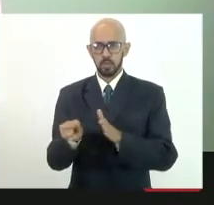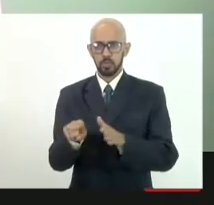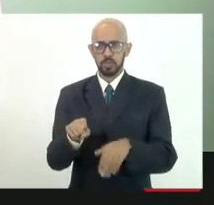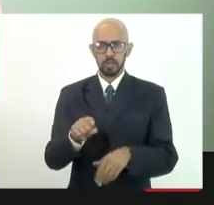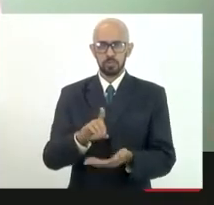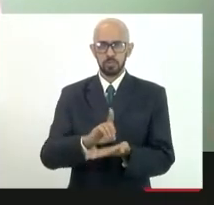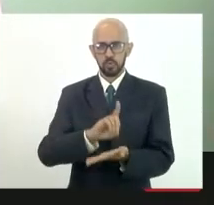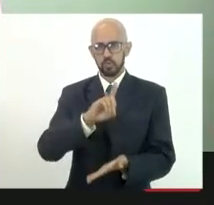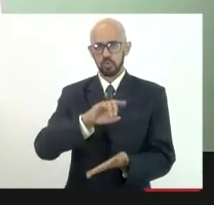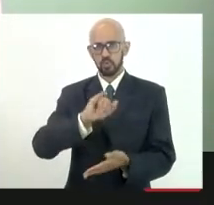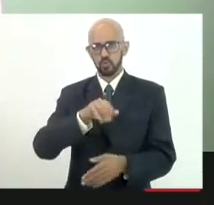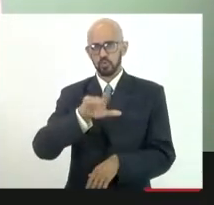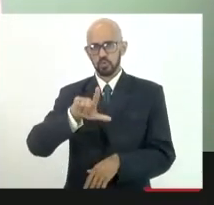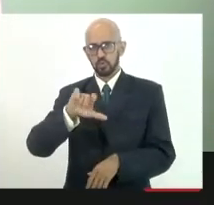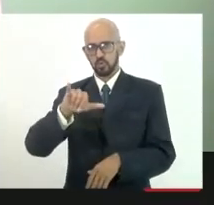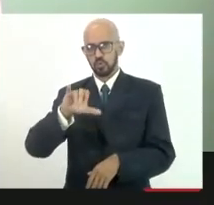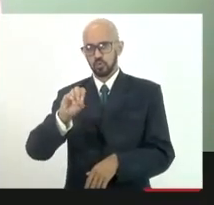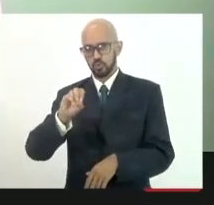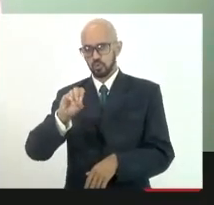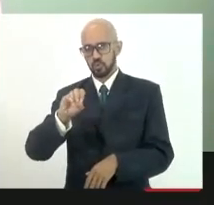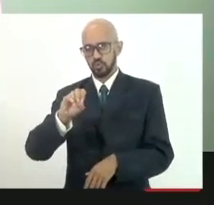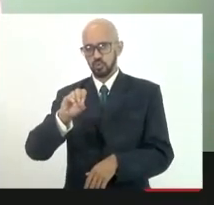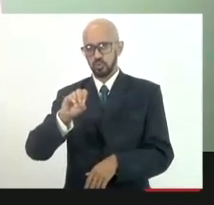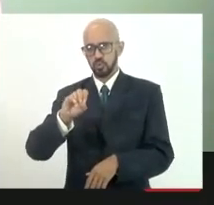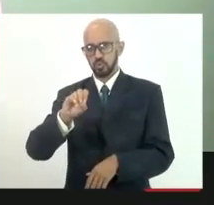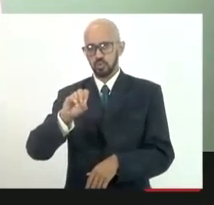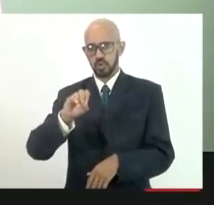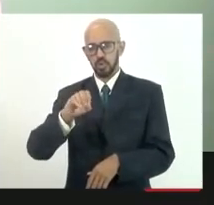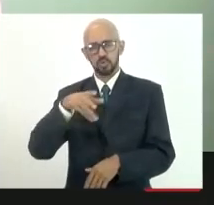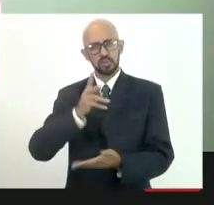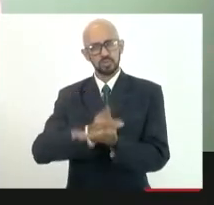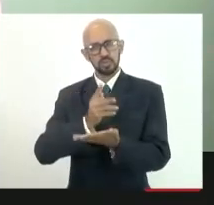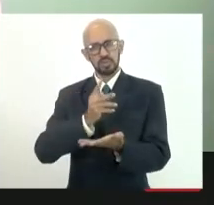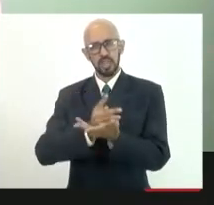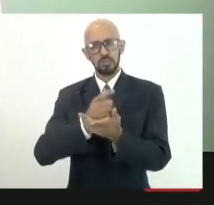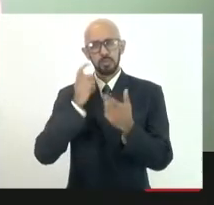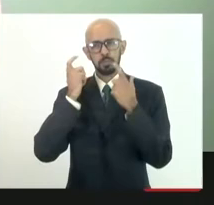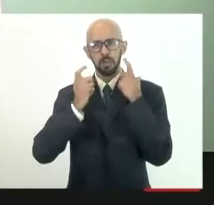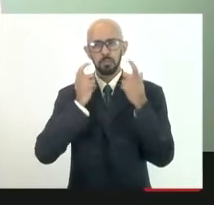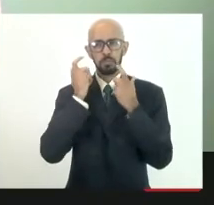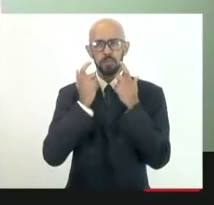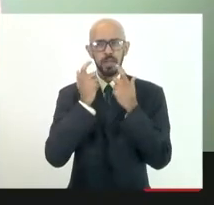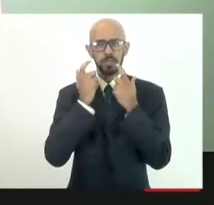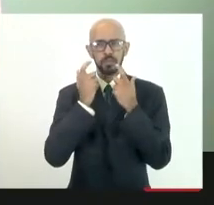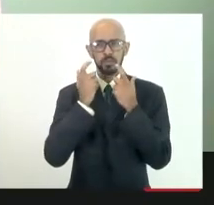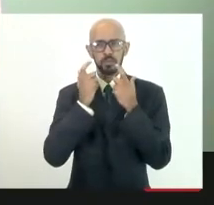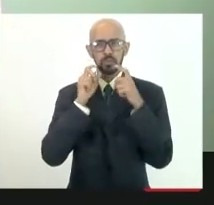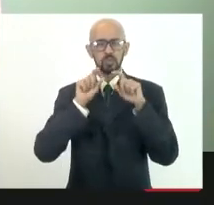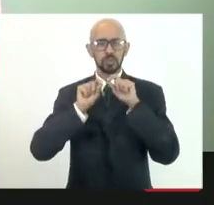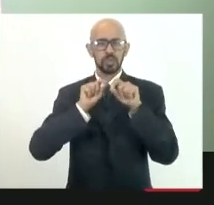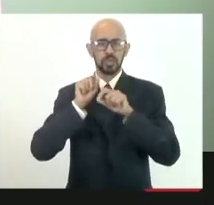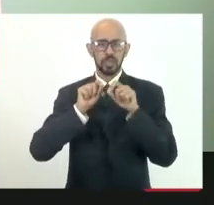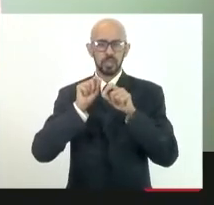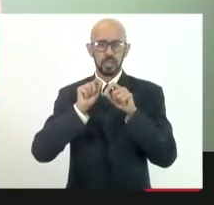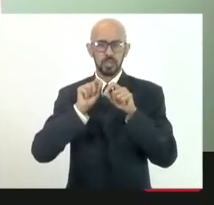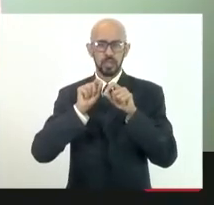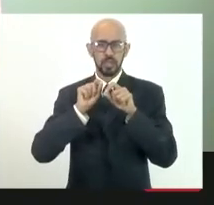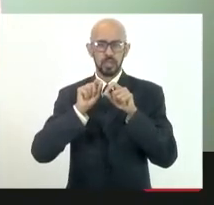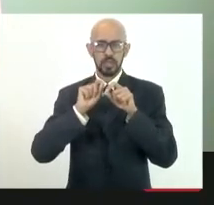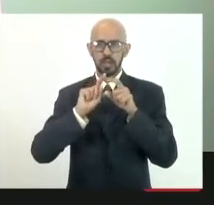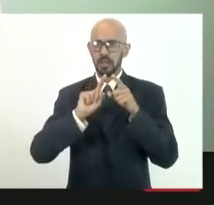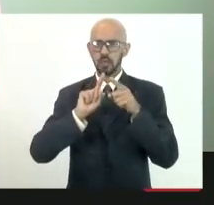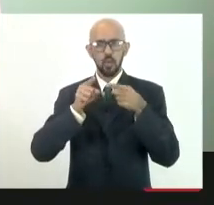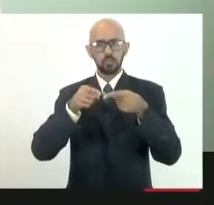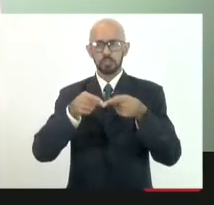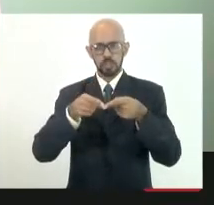Júlio. Eu tenho sempre uma preocupação da objetividade do resultado da CPI, doutor